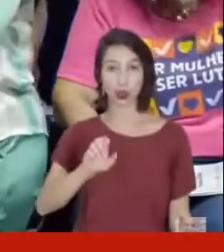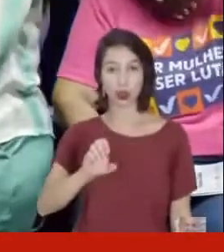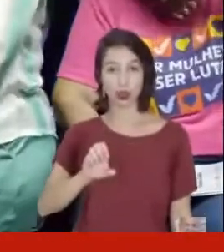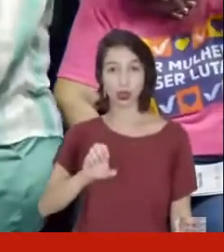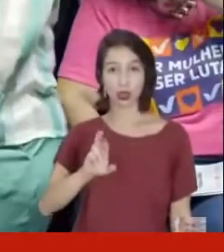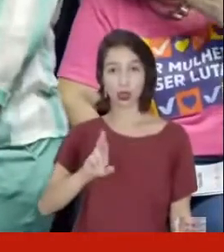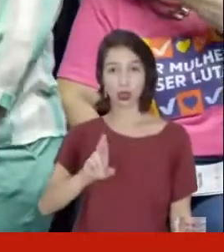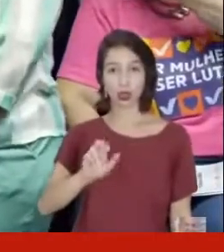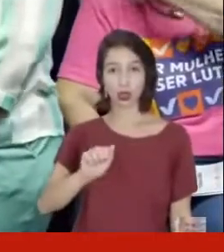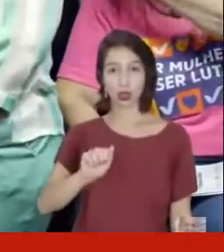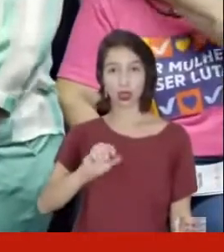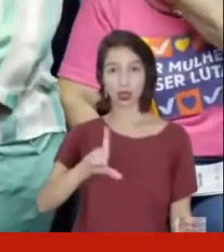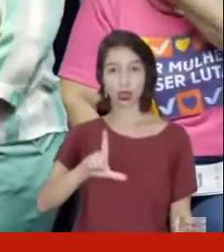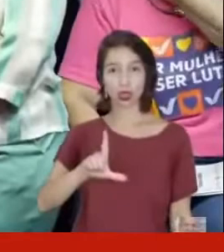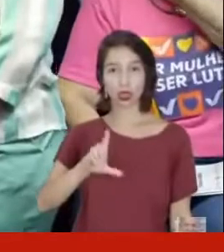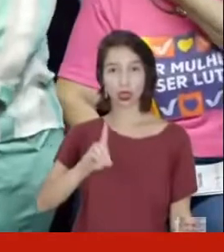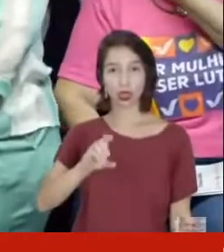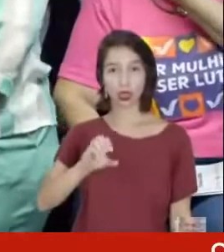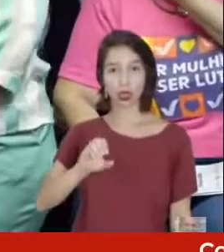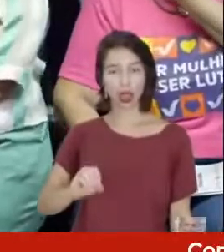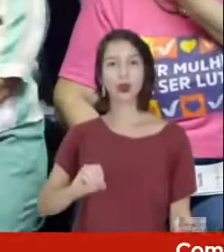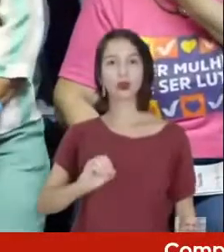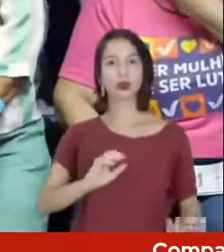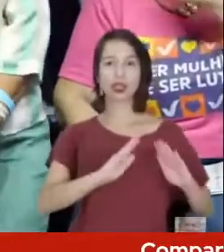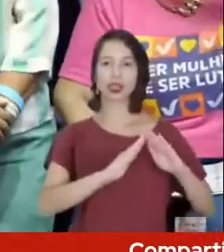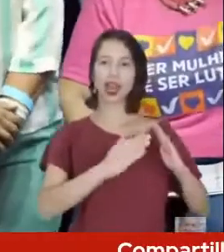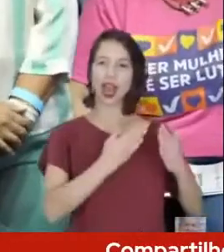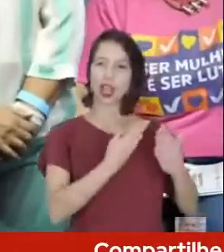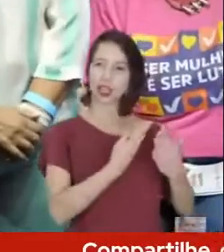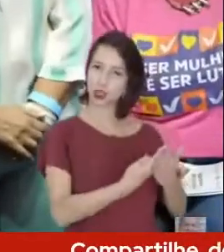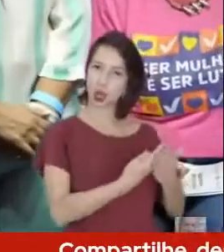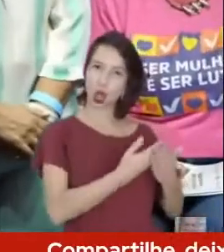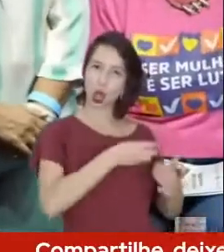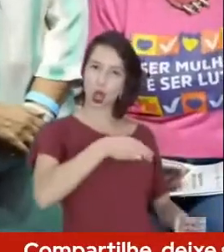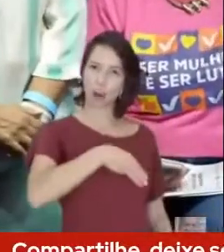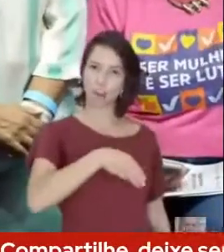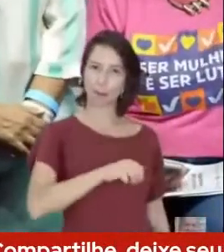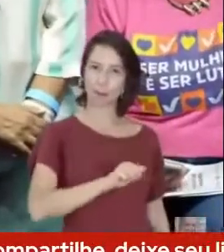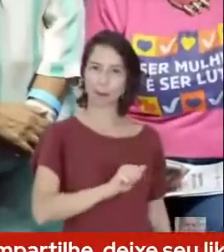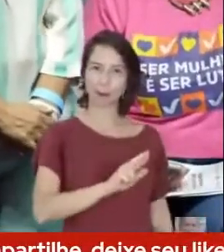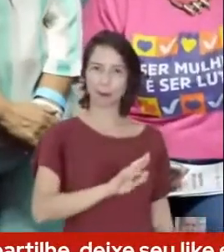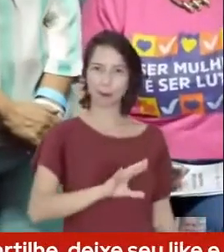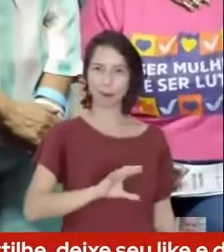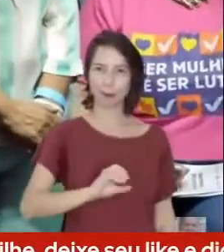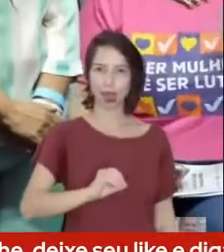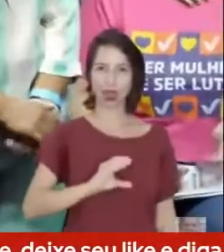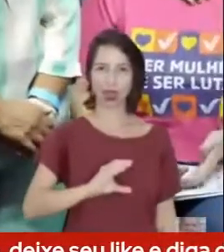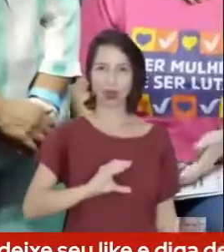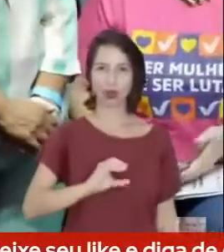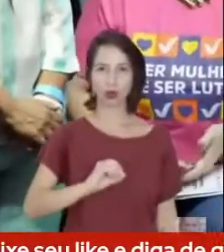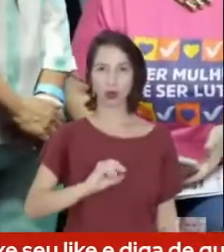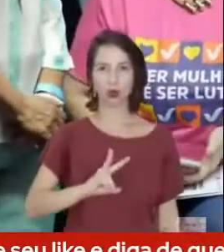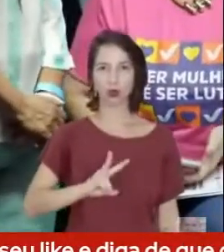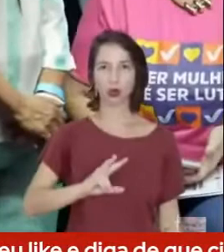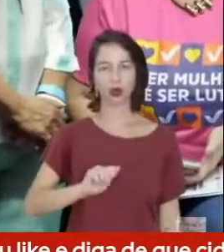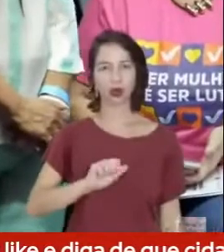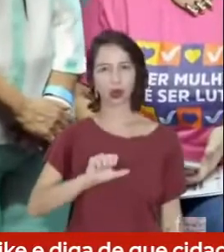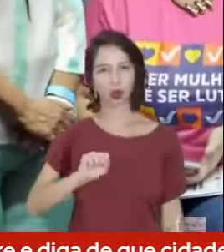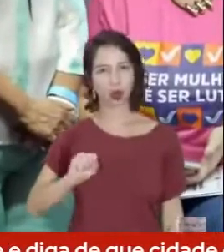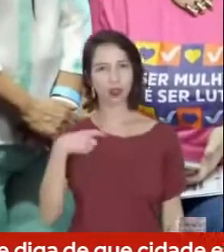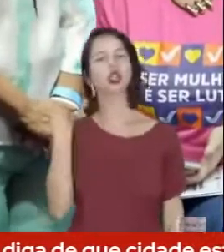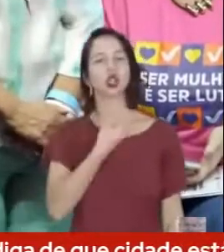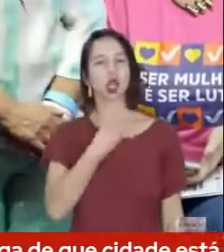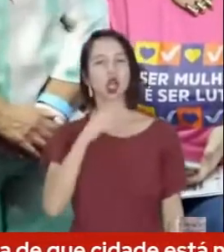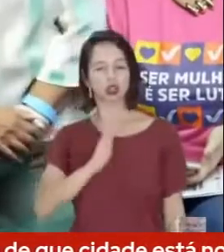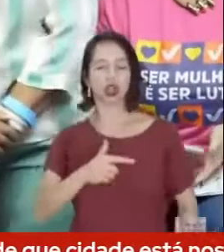escola do Mário Covas. Nós trabalhamos junto há vários anos. cumprimentar o nosso presidente